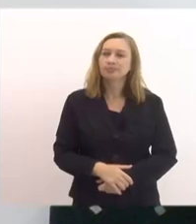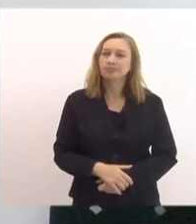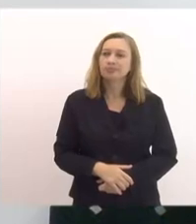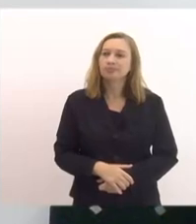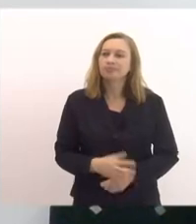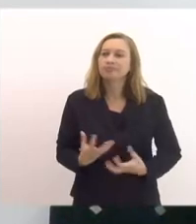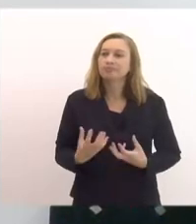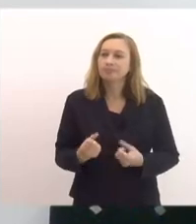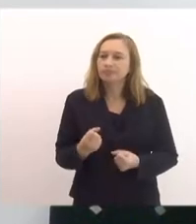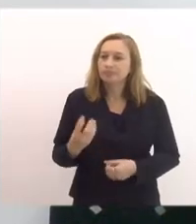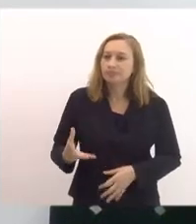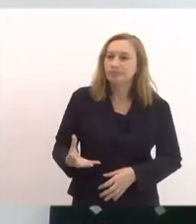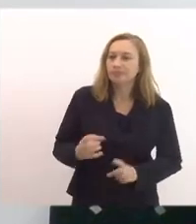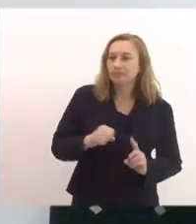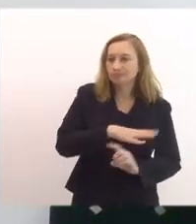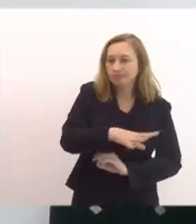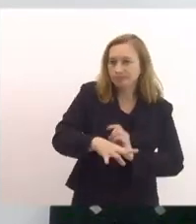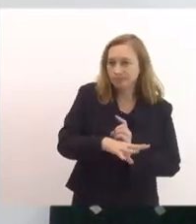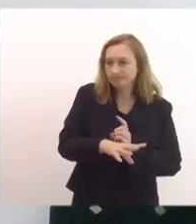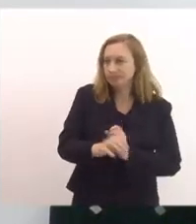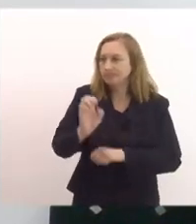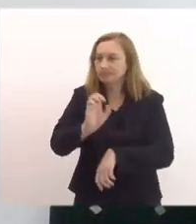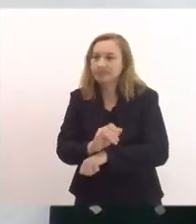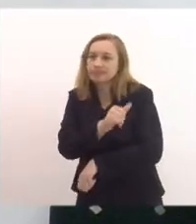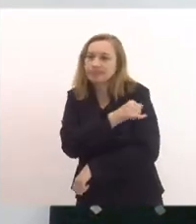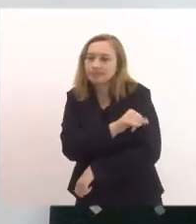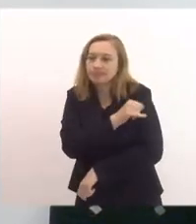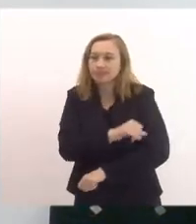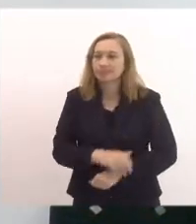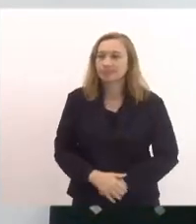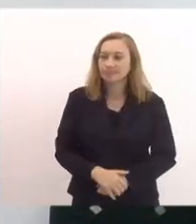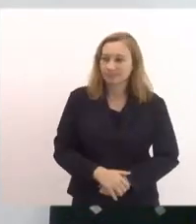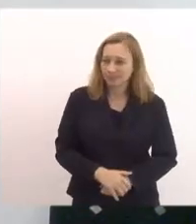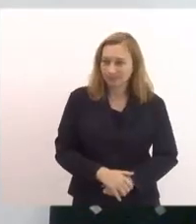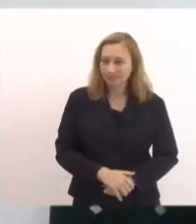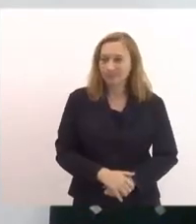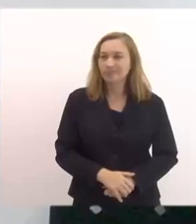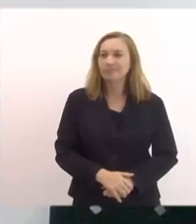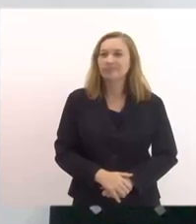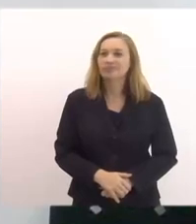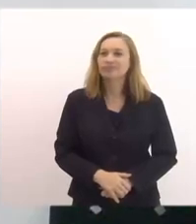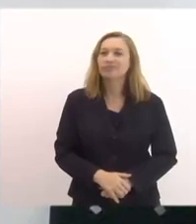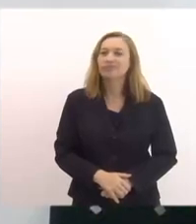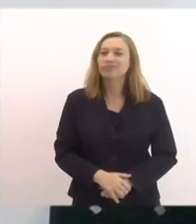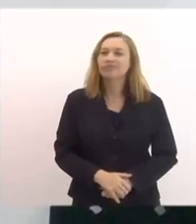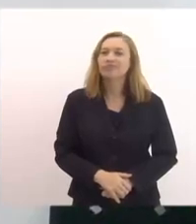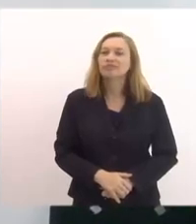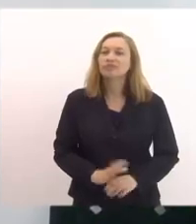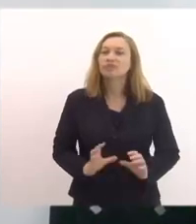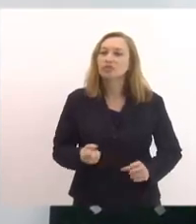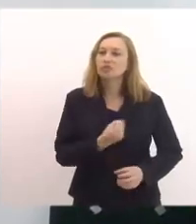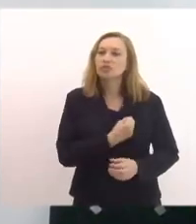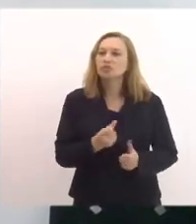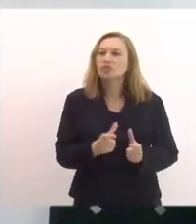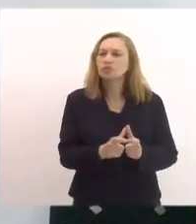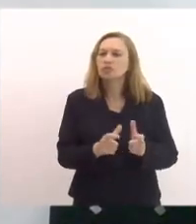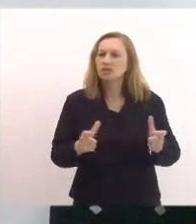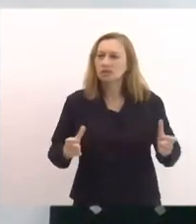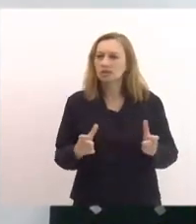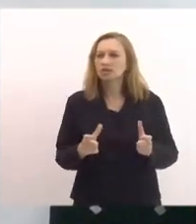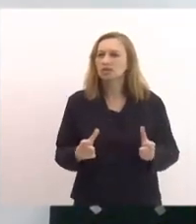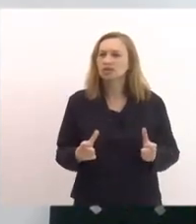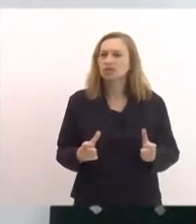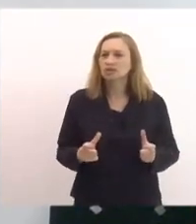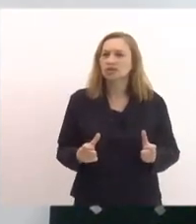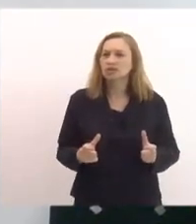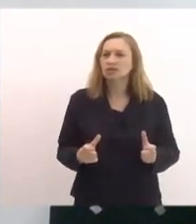a sociedade, ganha o Estado do Rio de Janeiro e ganha o Corpo de Bombeiro com essa gama e